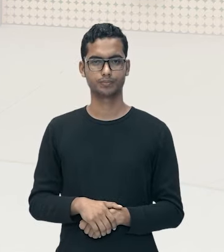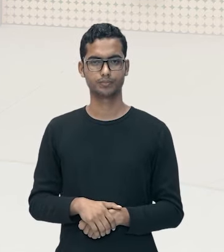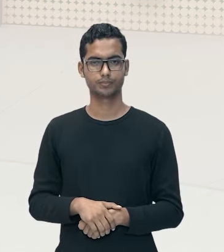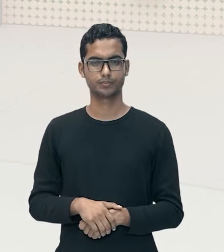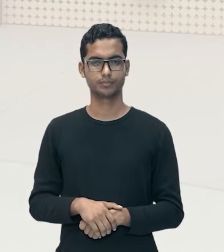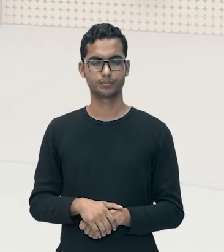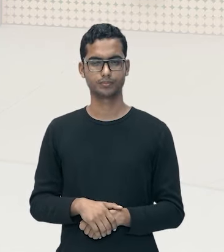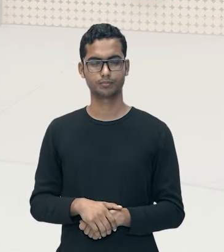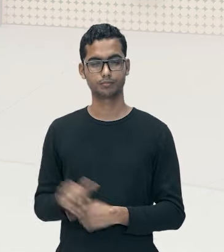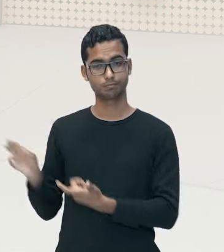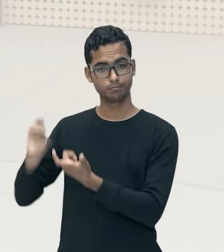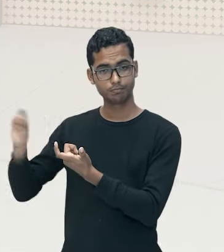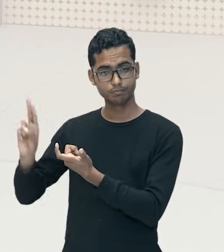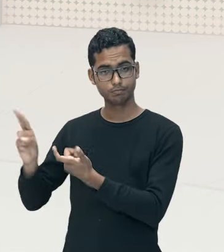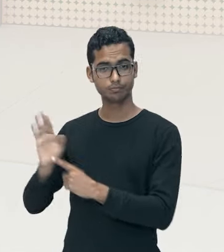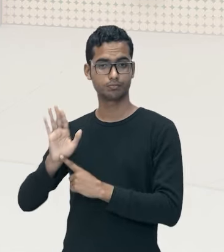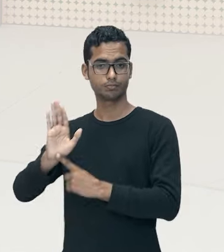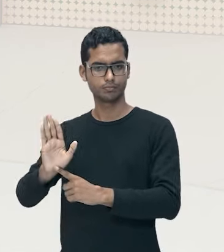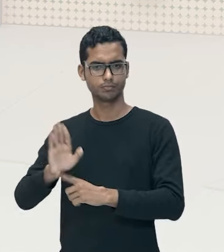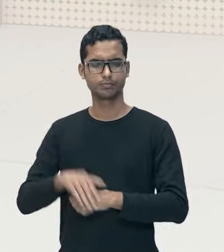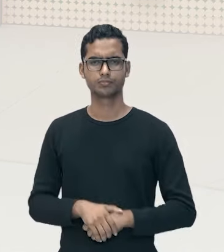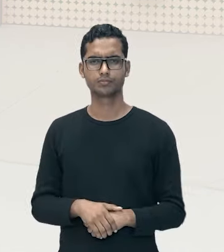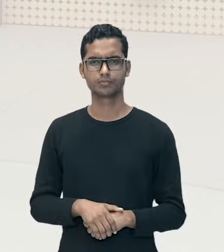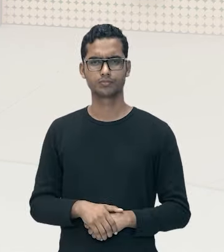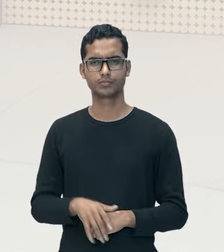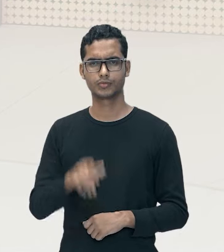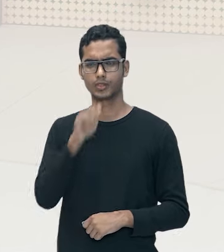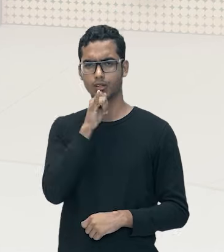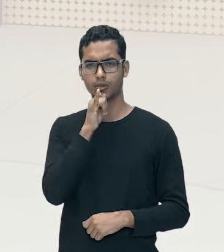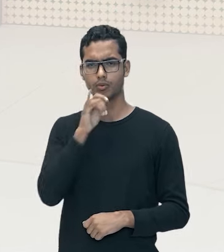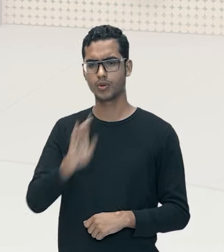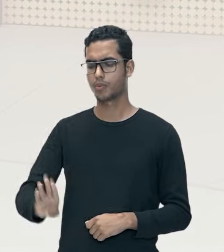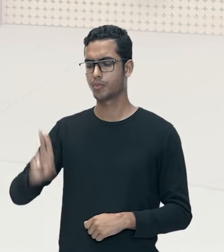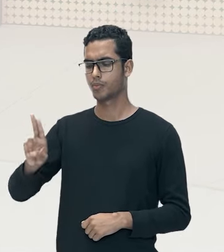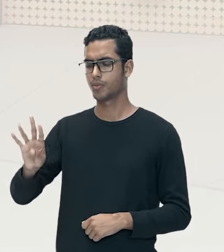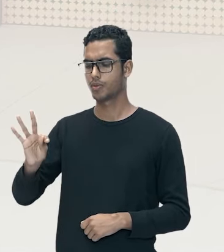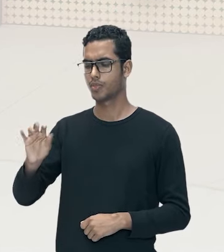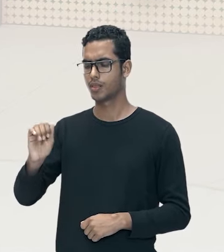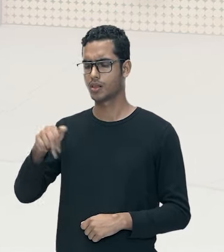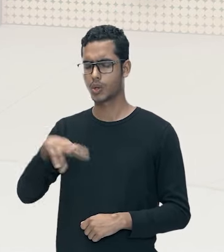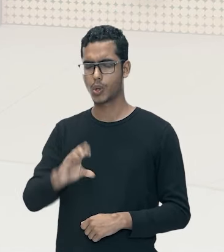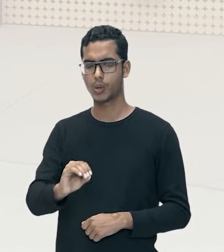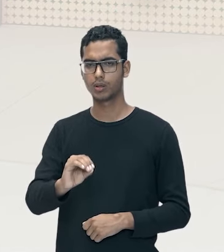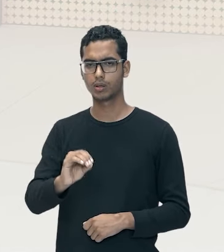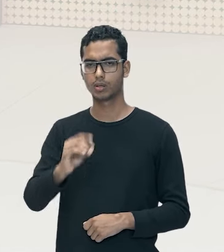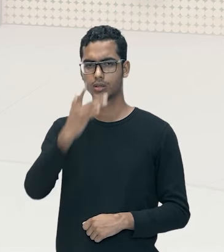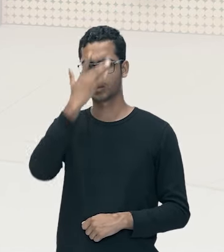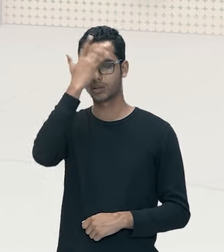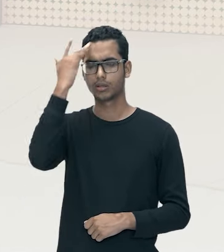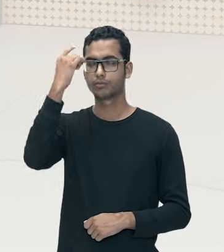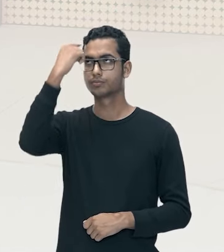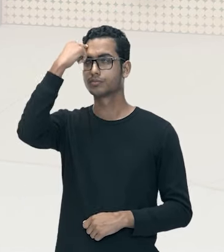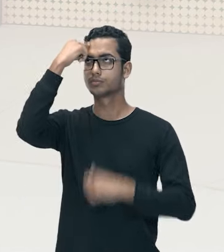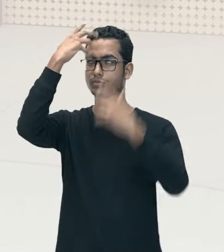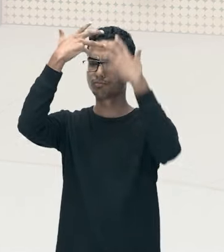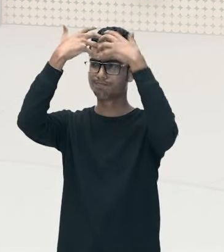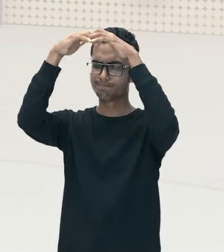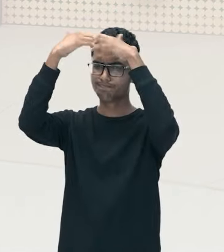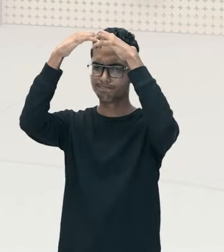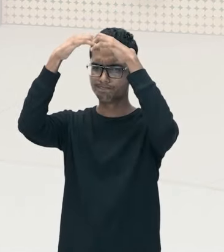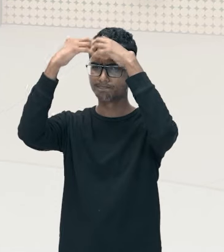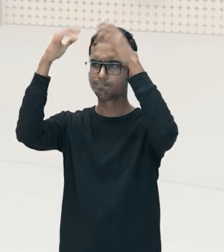lá né diz assim butano butano aí a pessoa fica pensando né butano Qual é a